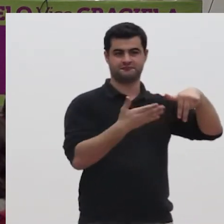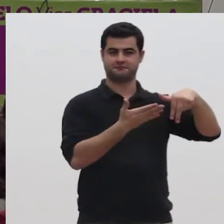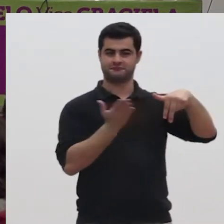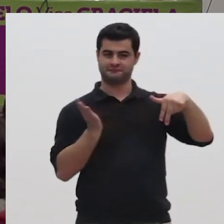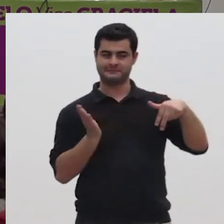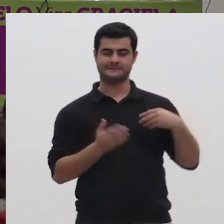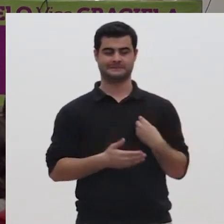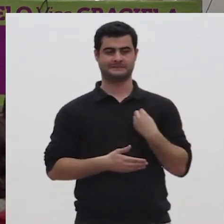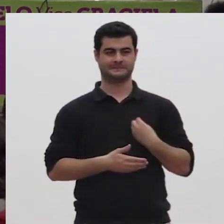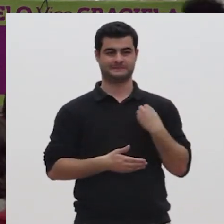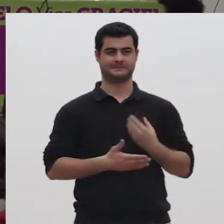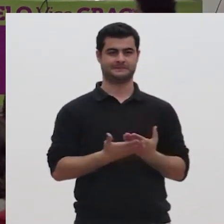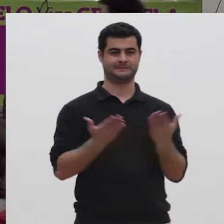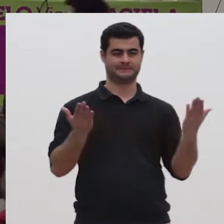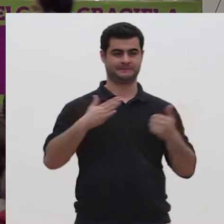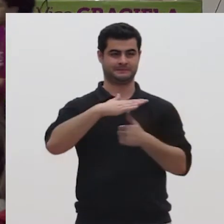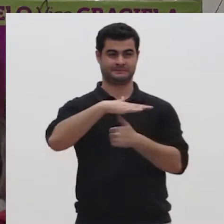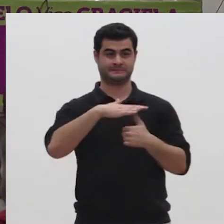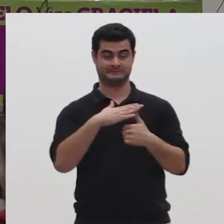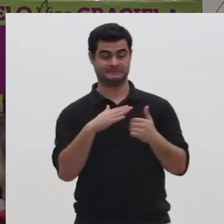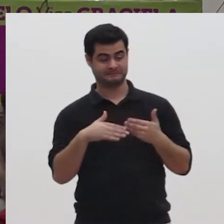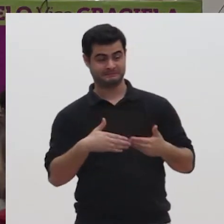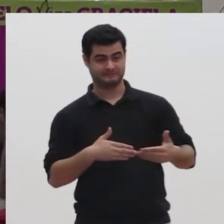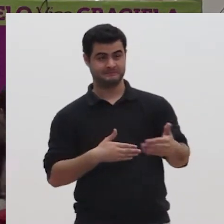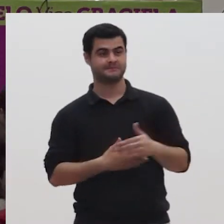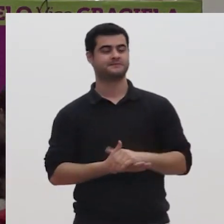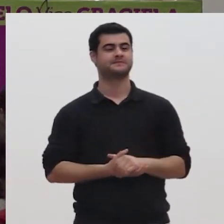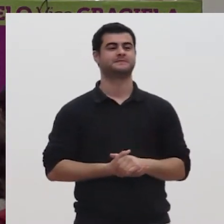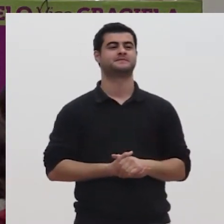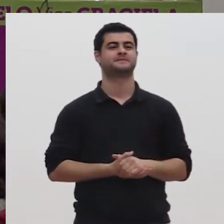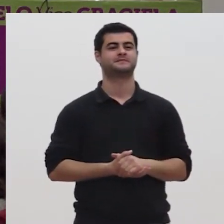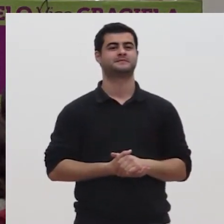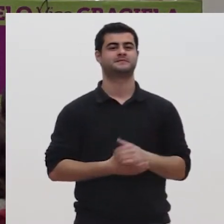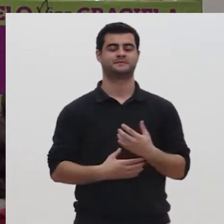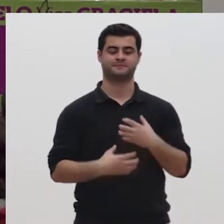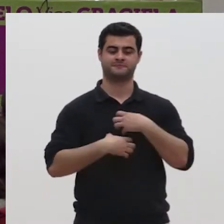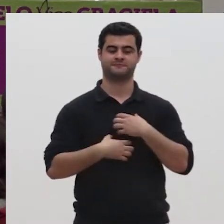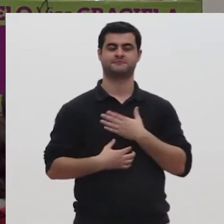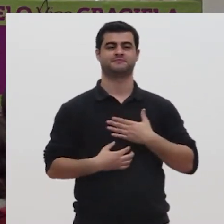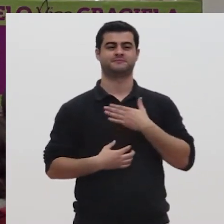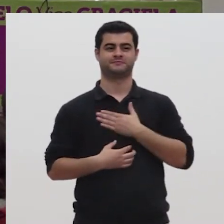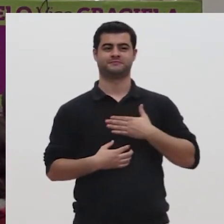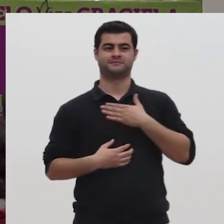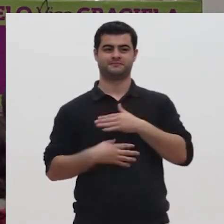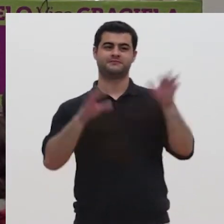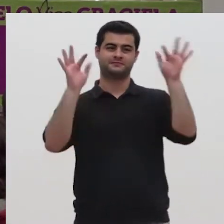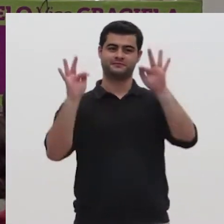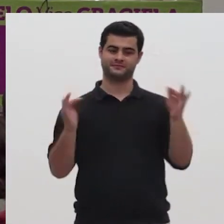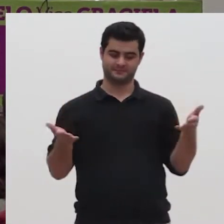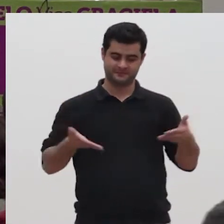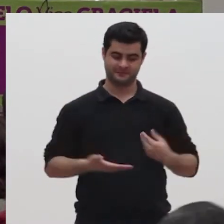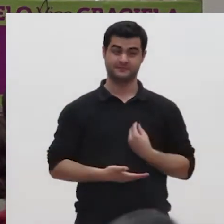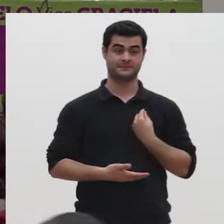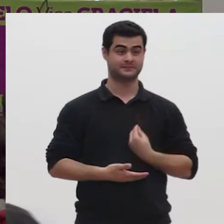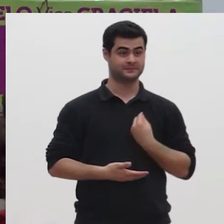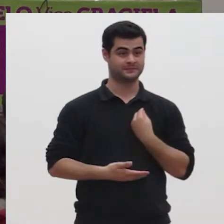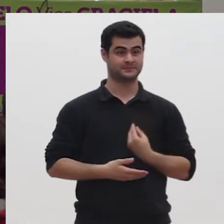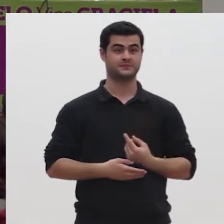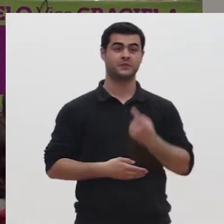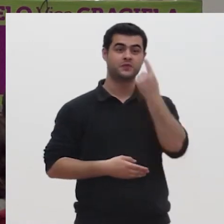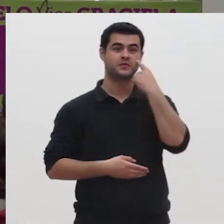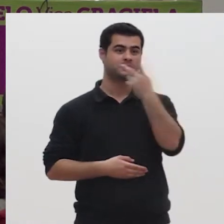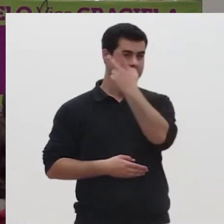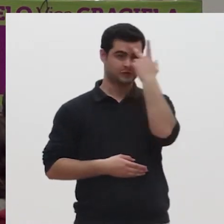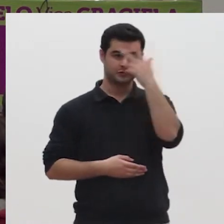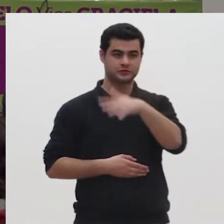da reitoria e dizer nesse momento que me sinto muito feliz de estar aqui e ver que tantas pessoas se